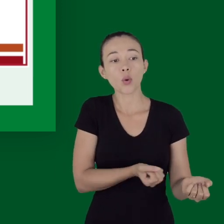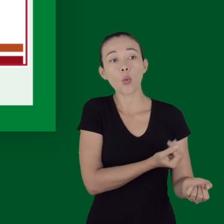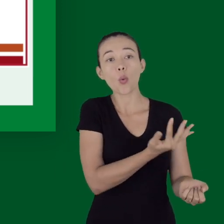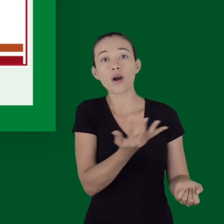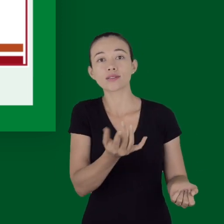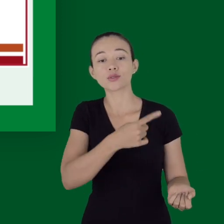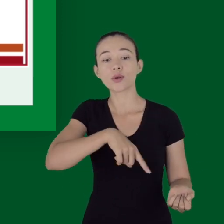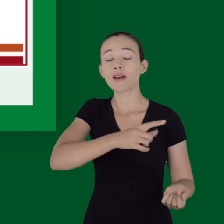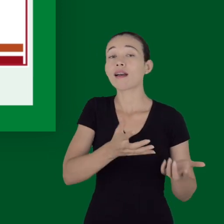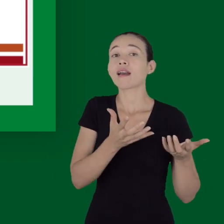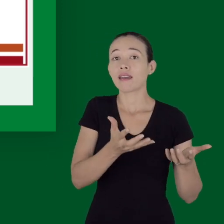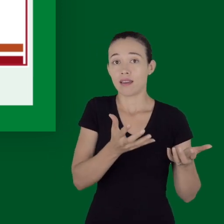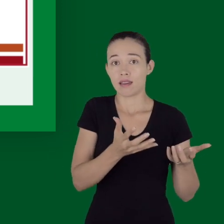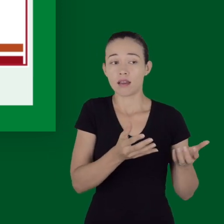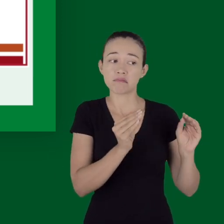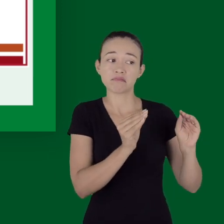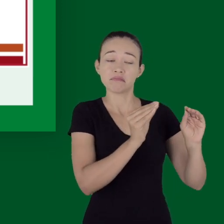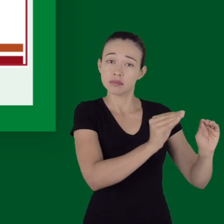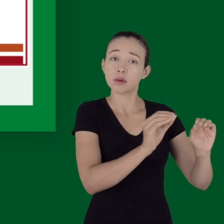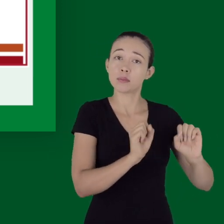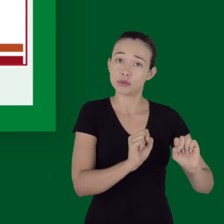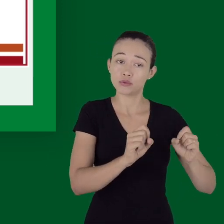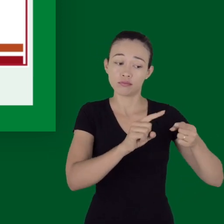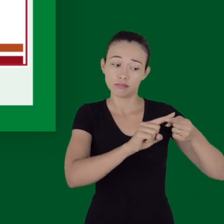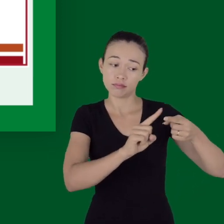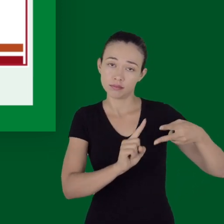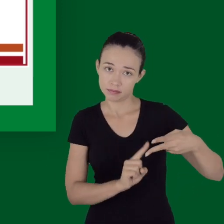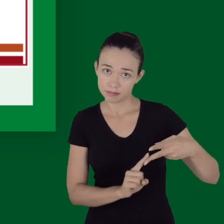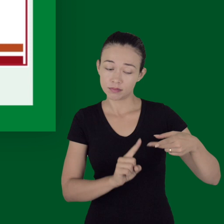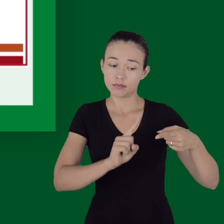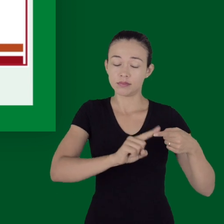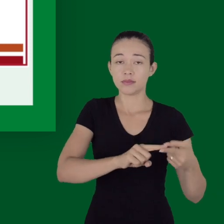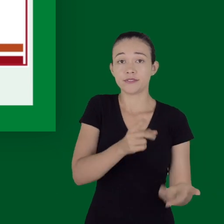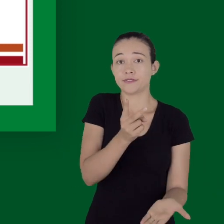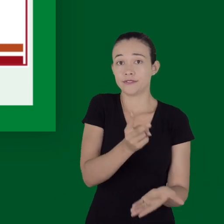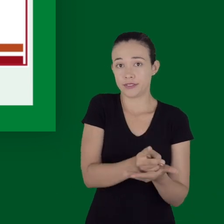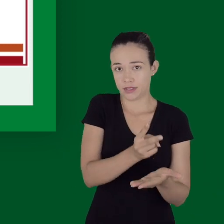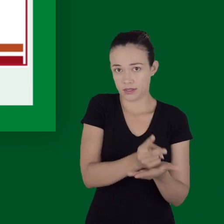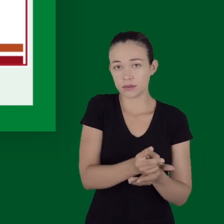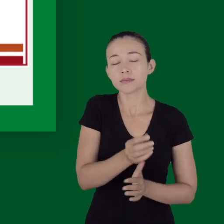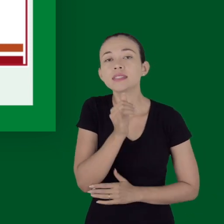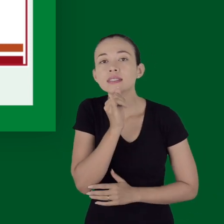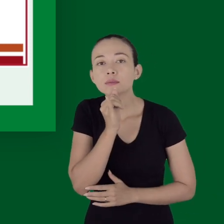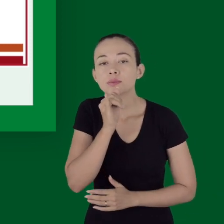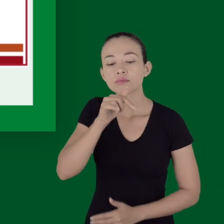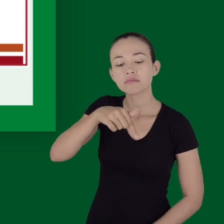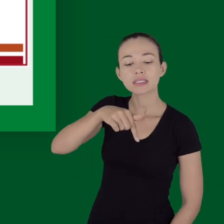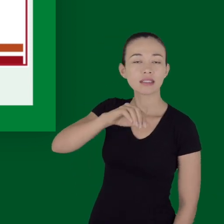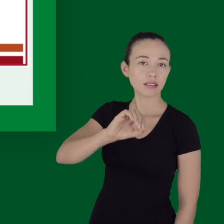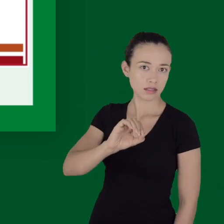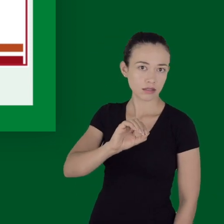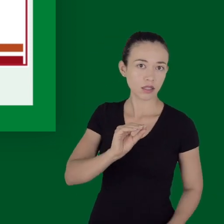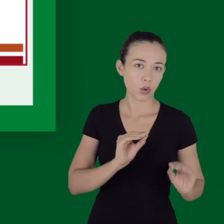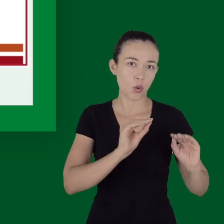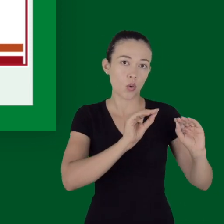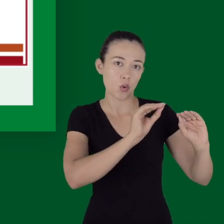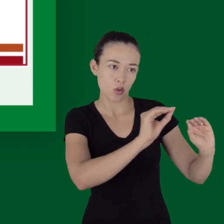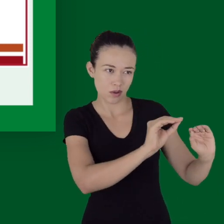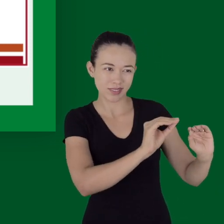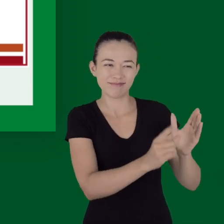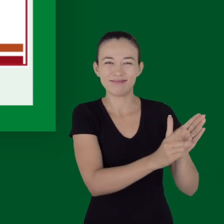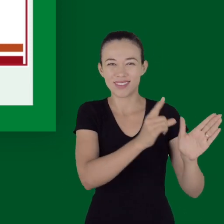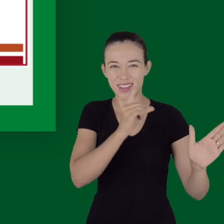gente coloca ou uma frequência fixa de 70, por exemplo, que é uma frequência que você já escolhe para o paciente já